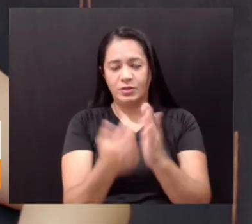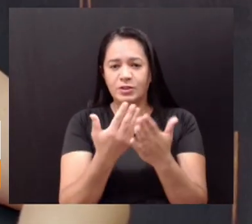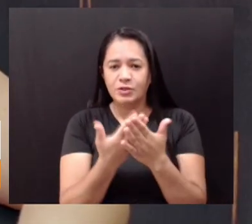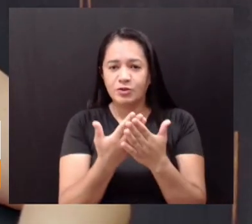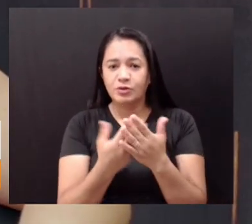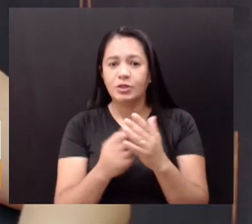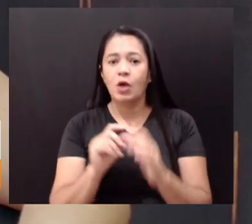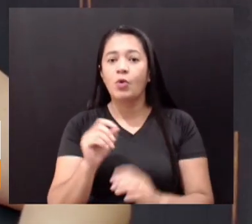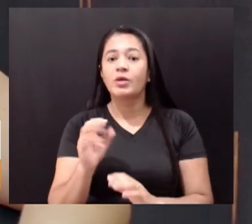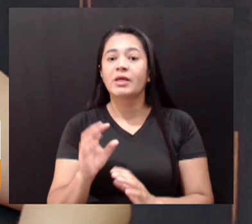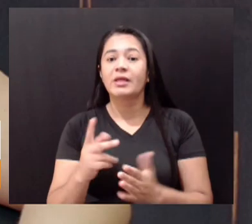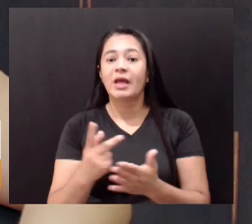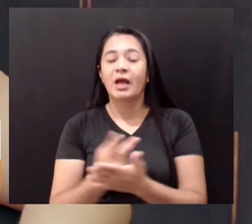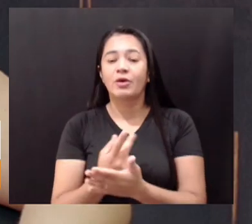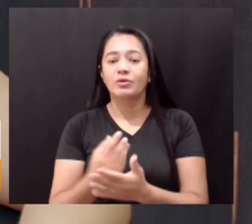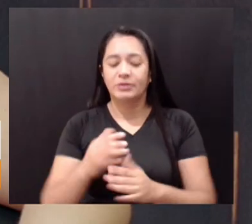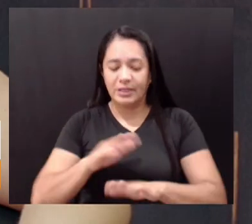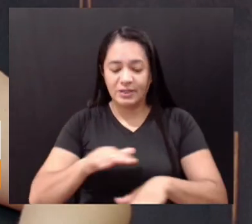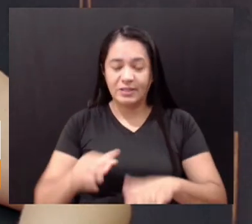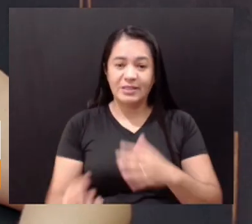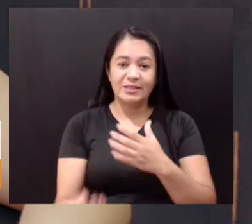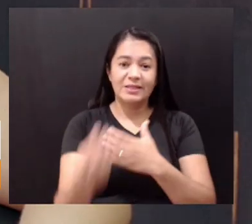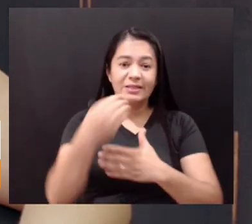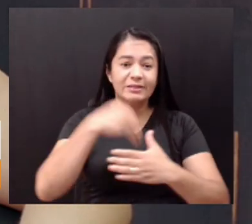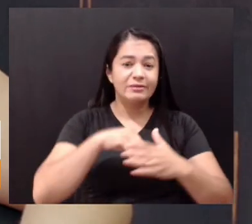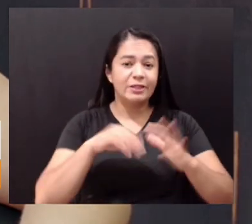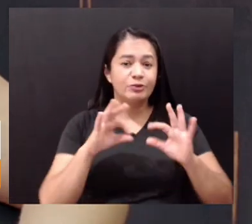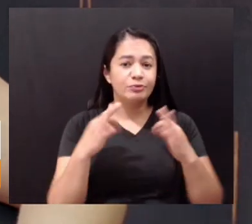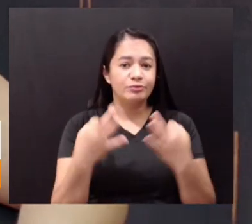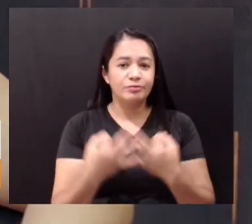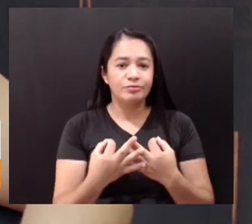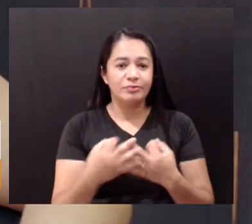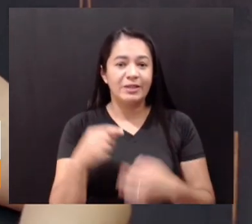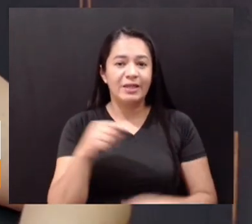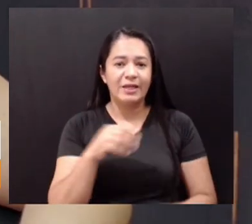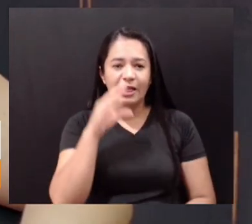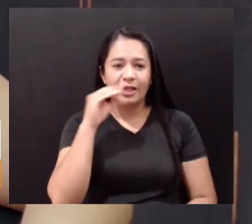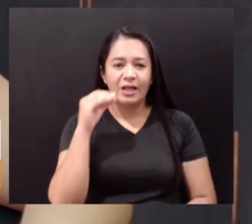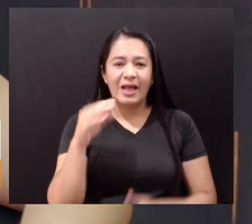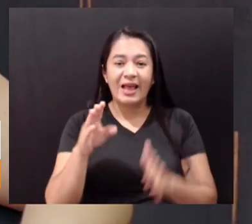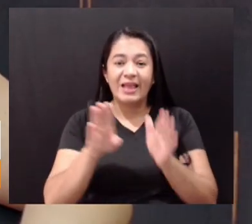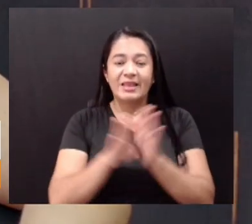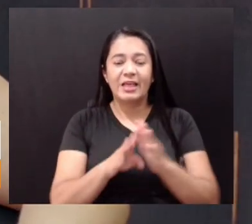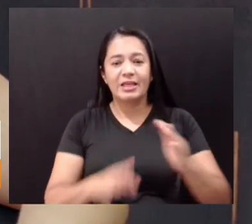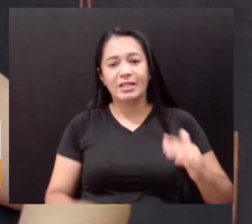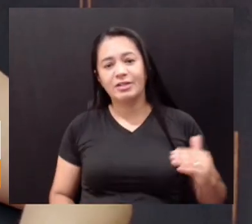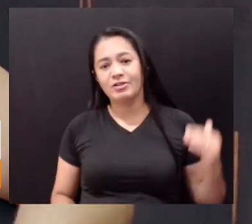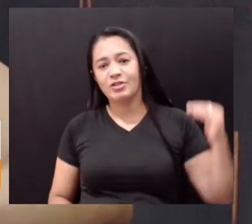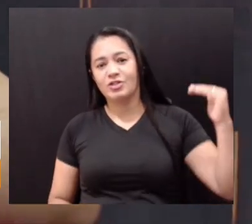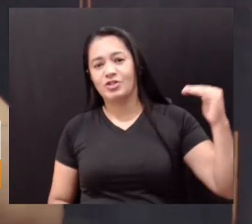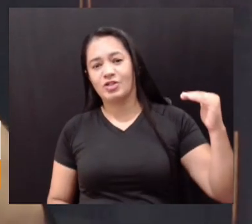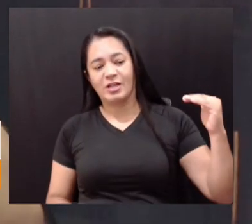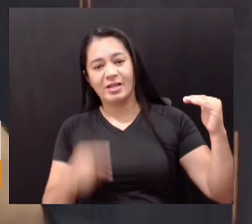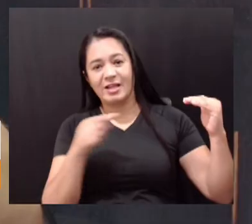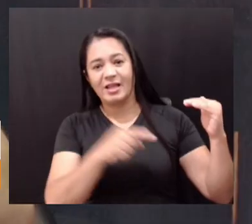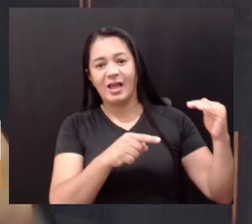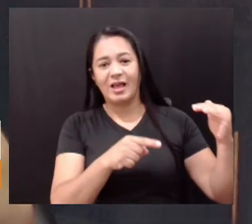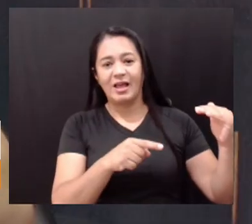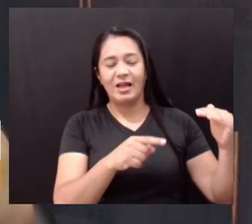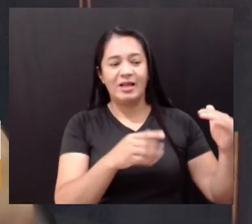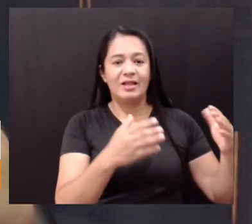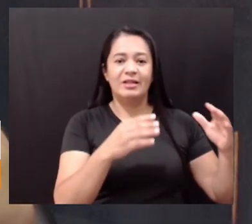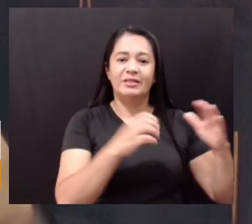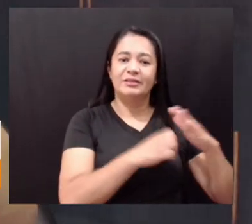família, e o que que acontece com esse adolescente, até que ele chegue lá, nessa empresa. Então, por que que ele não consegue ter